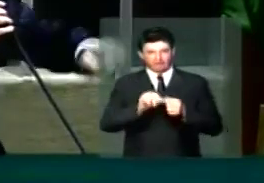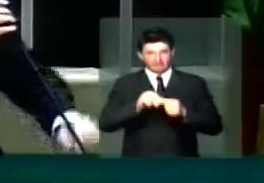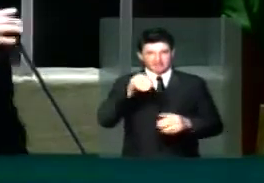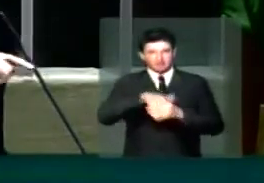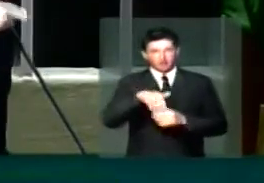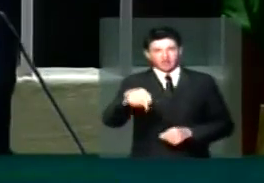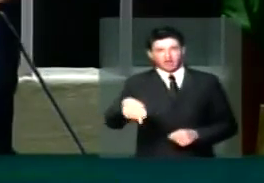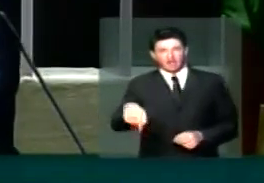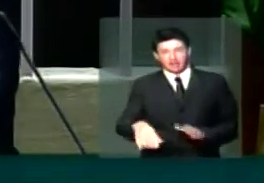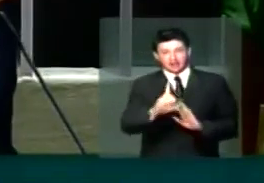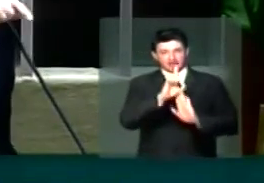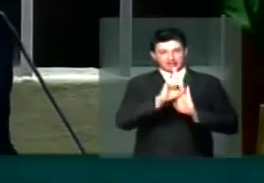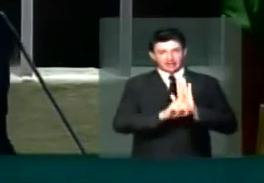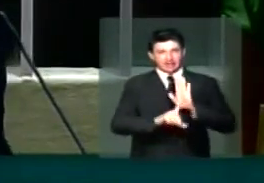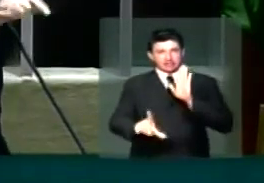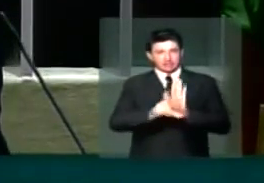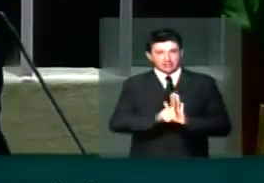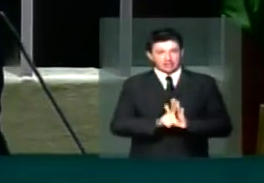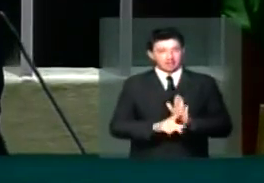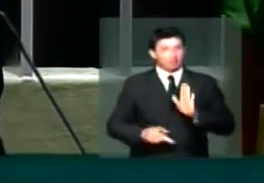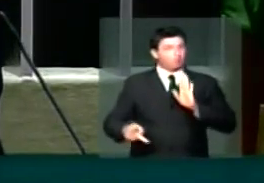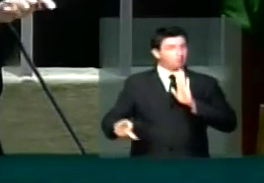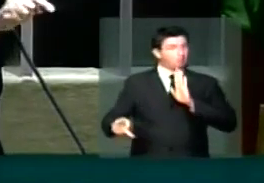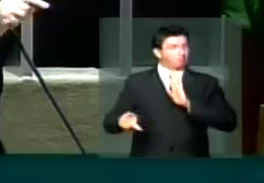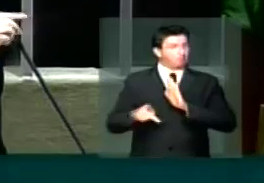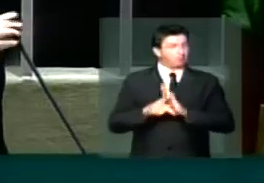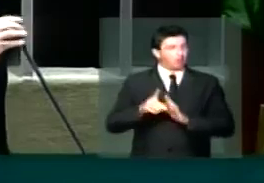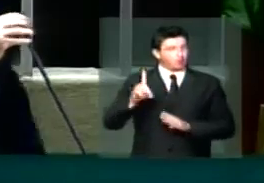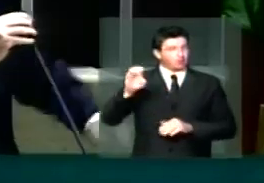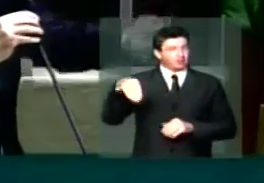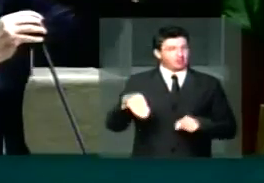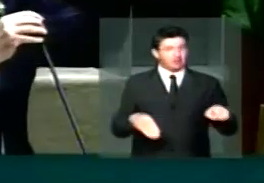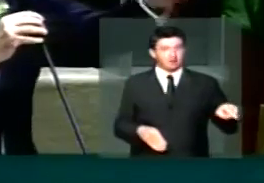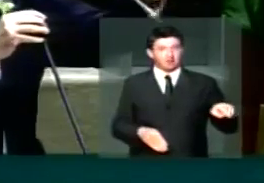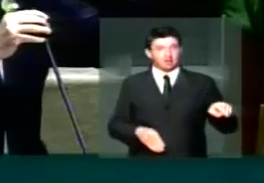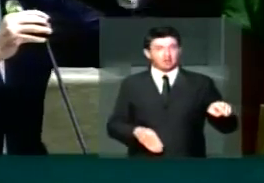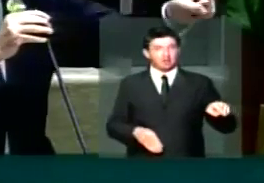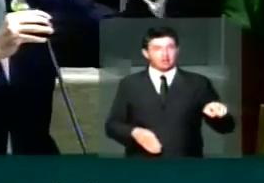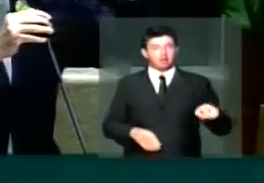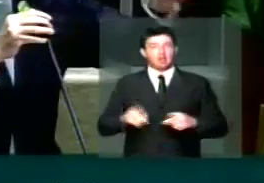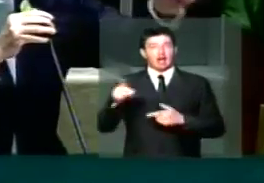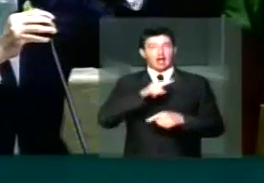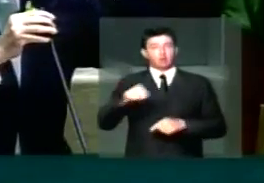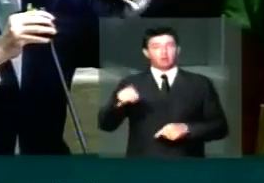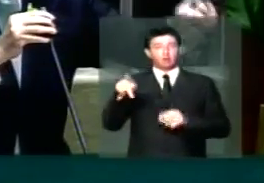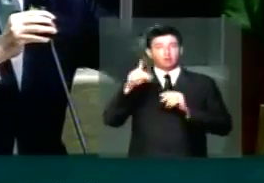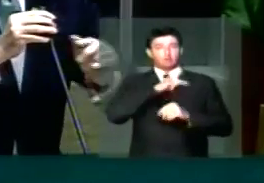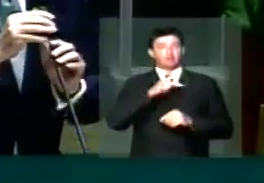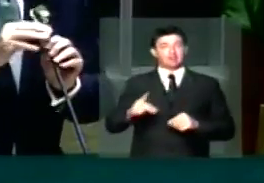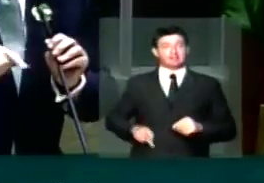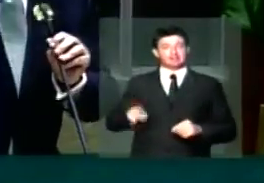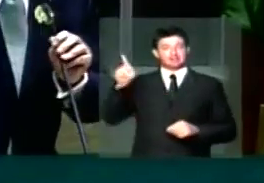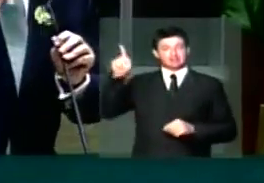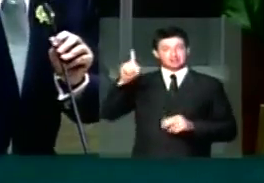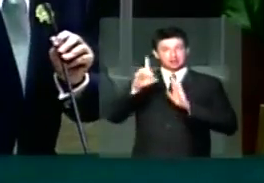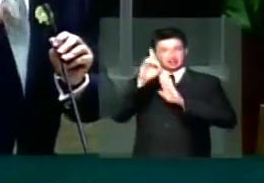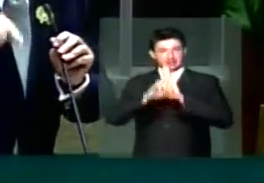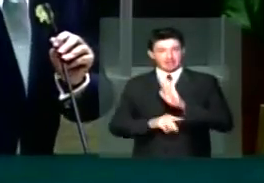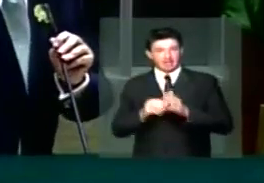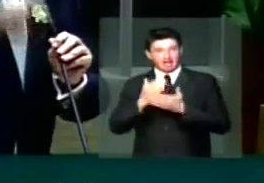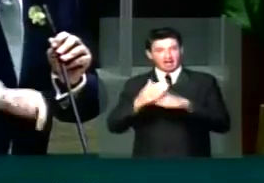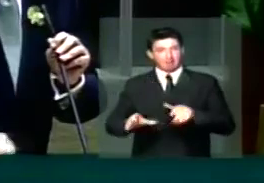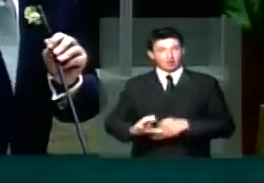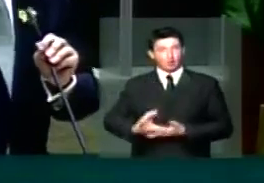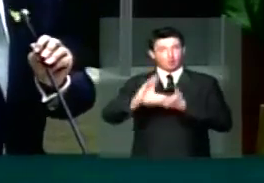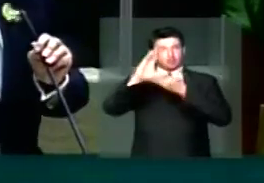pauta para votar um decreto legislativo oriundo dos democratas, que revogavam o decreto da presidente da República, extinguindo